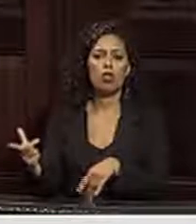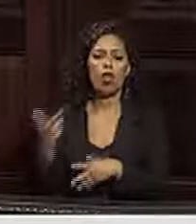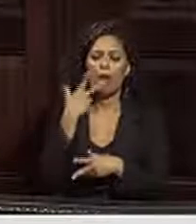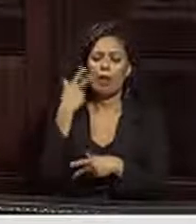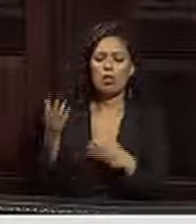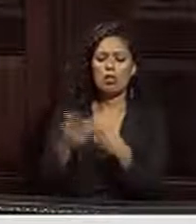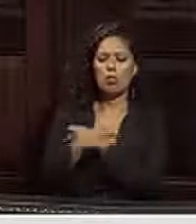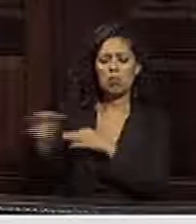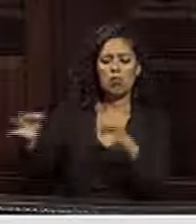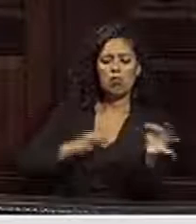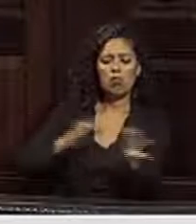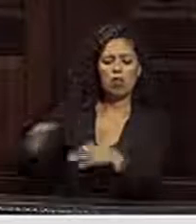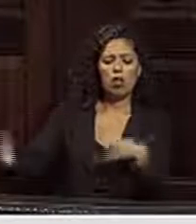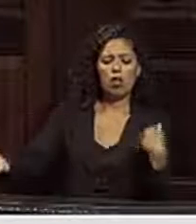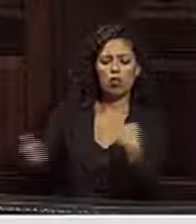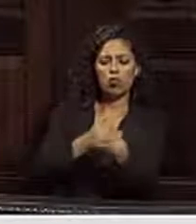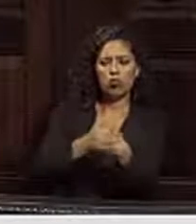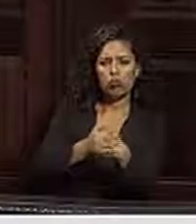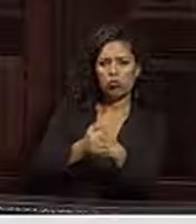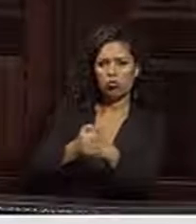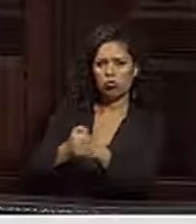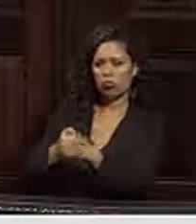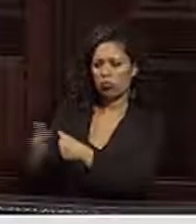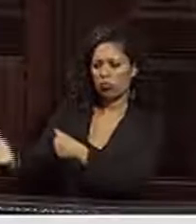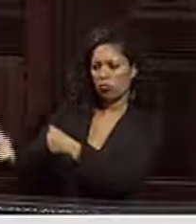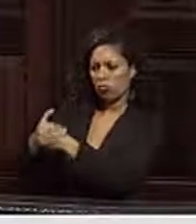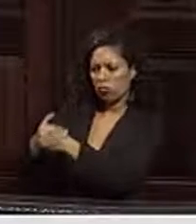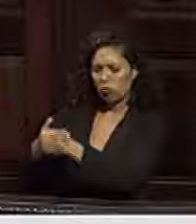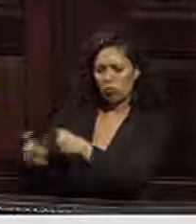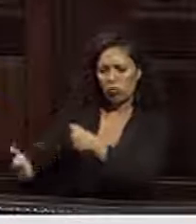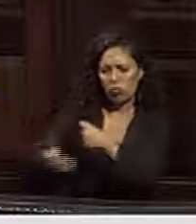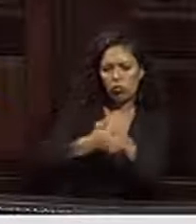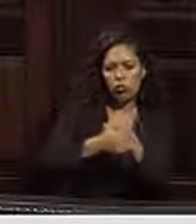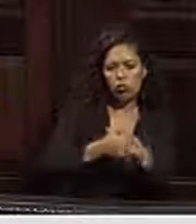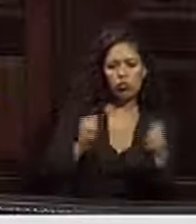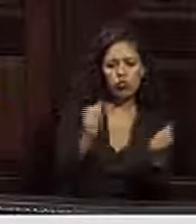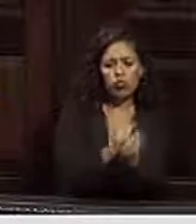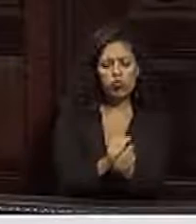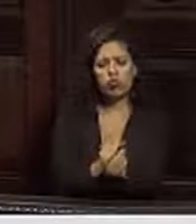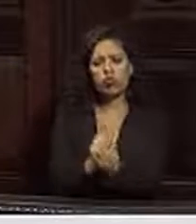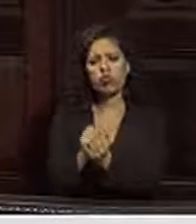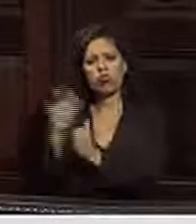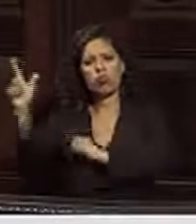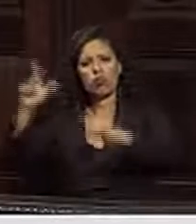conluio da Rede Globo, da mídia,